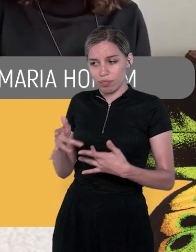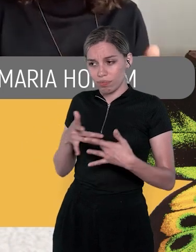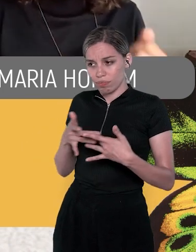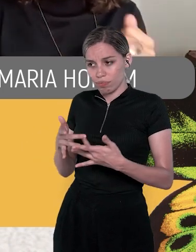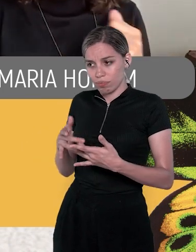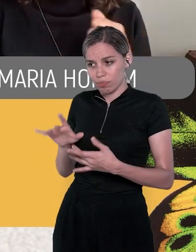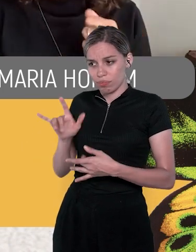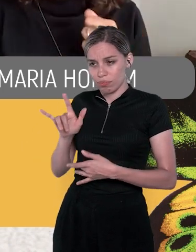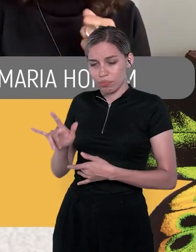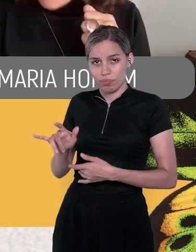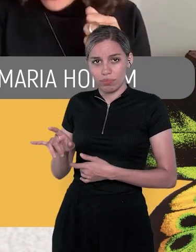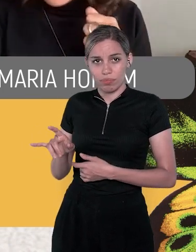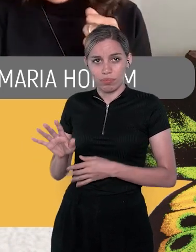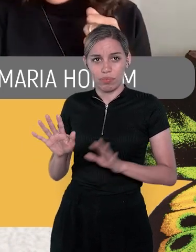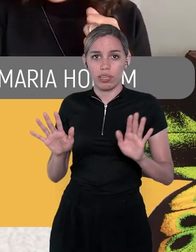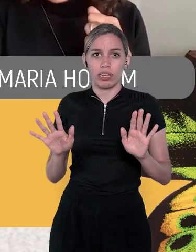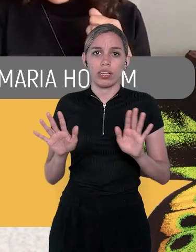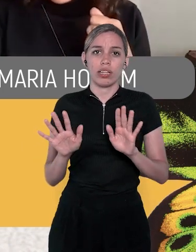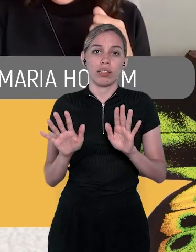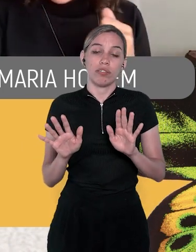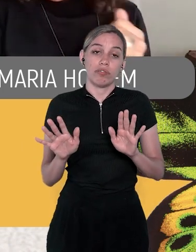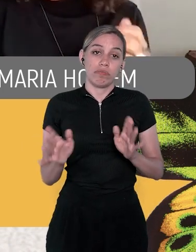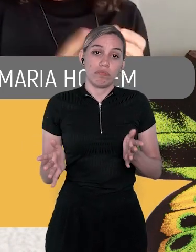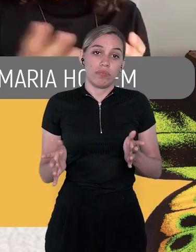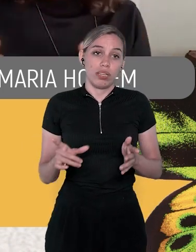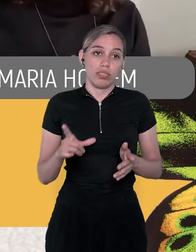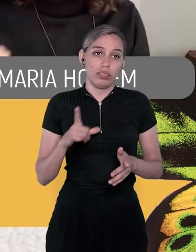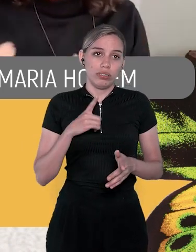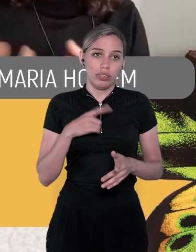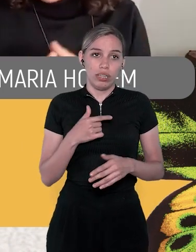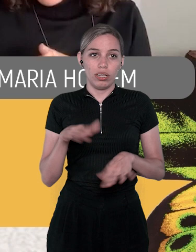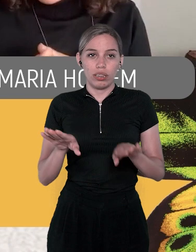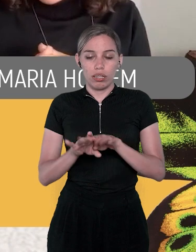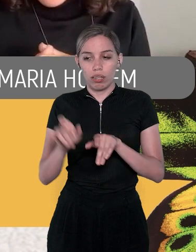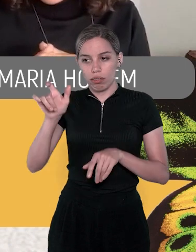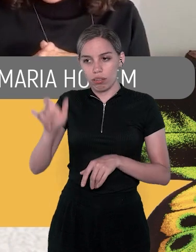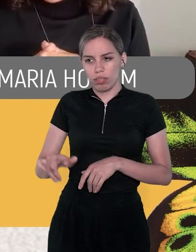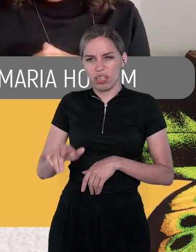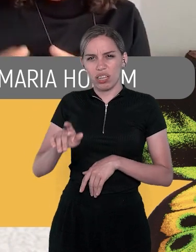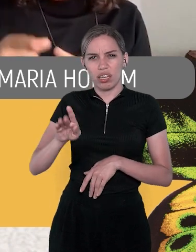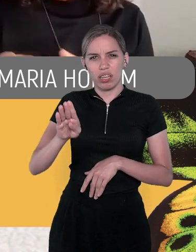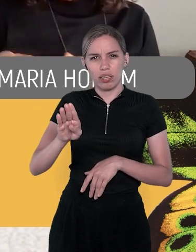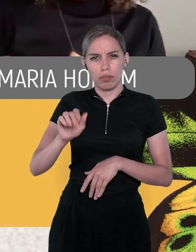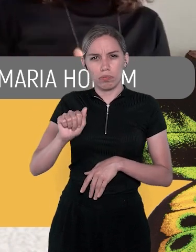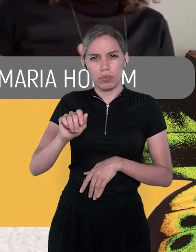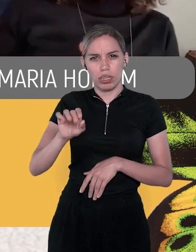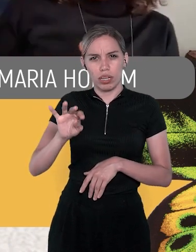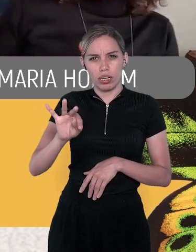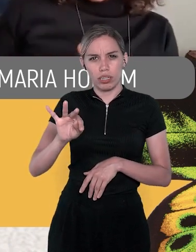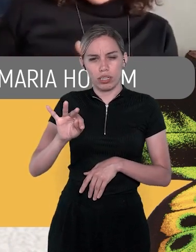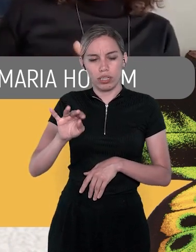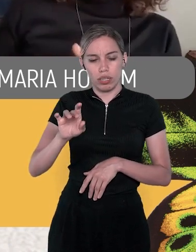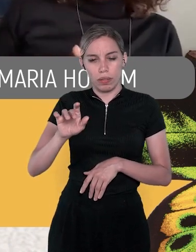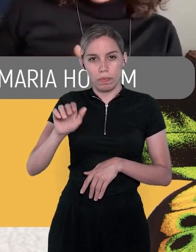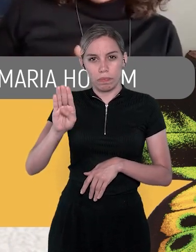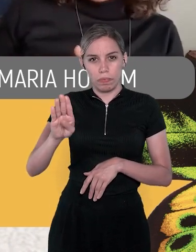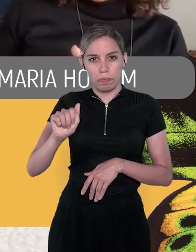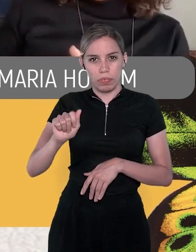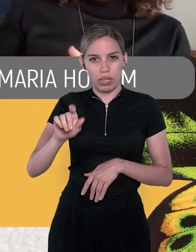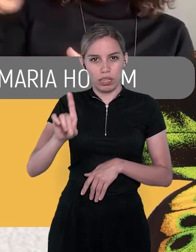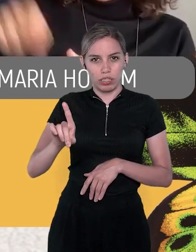você está construindo? Isso eu sei. E aí tem o Badiou, né? Para pegar um marxista